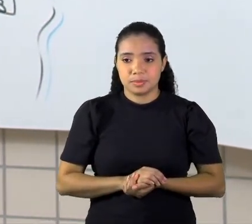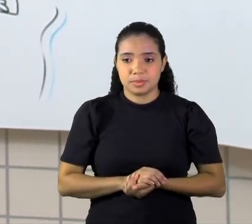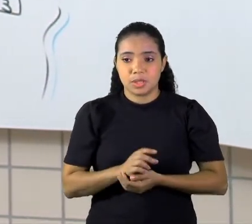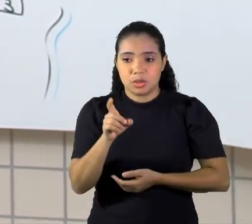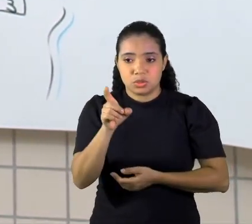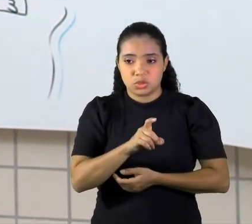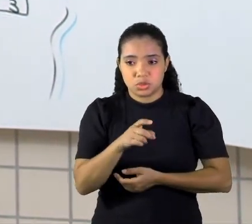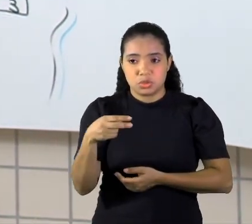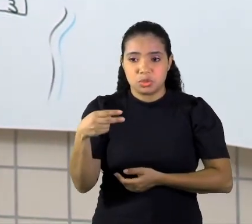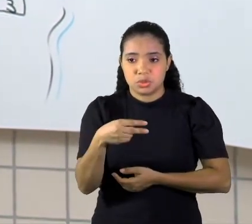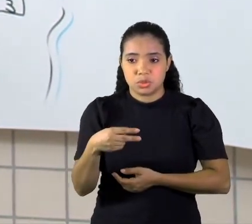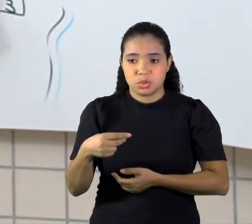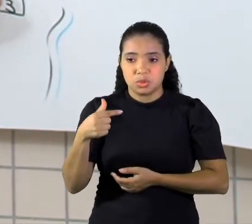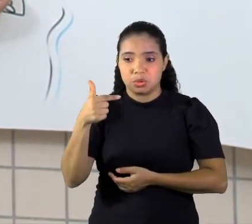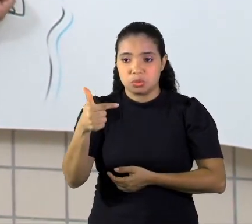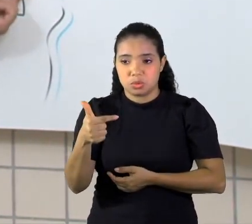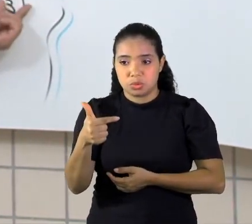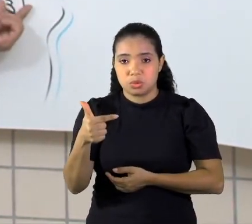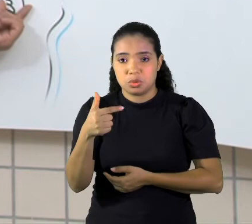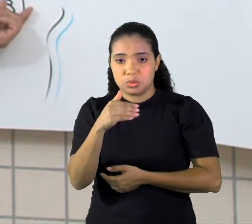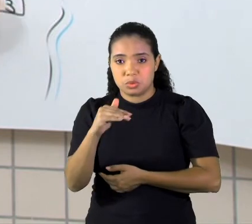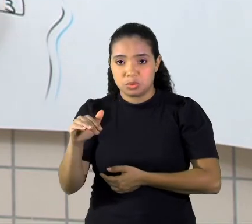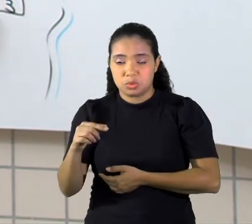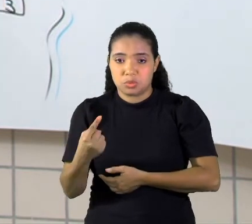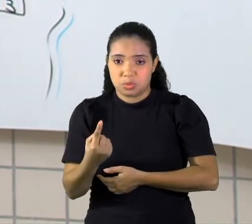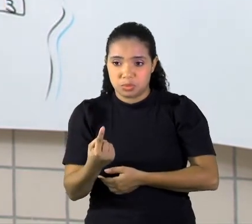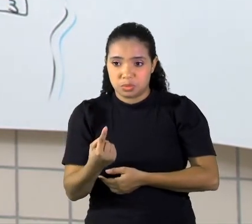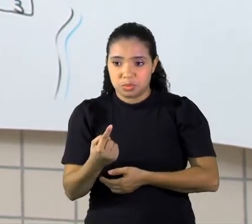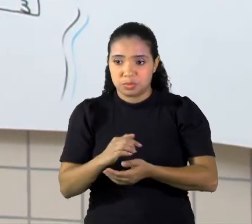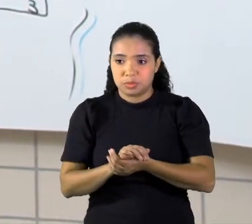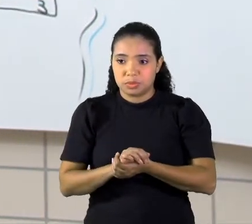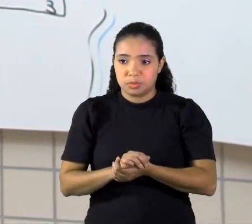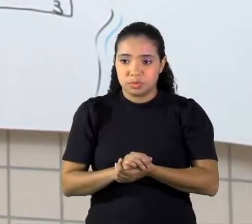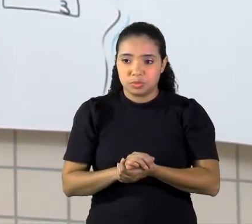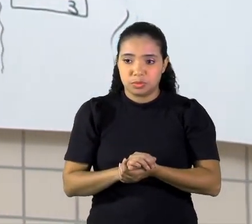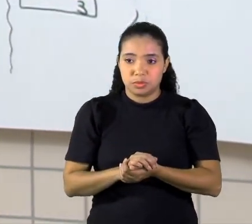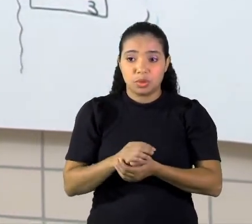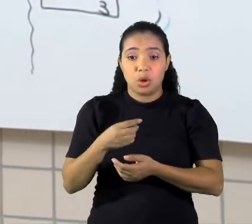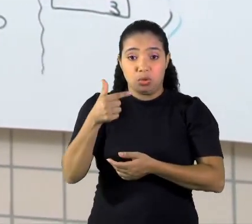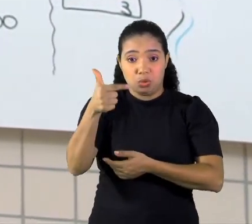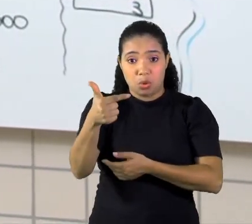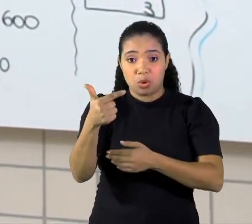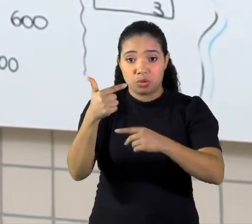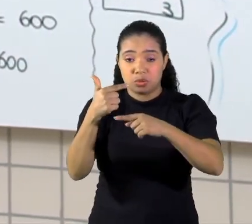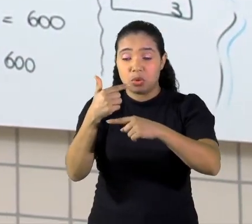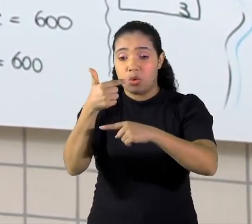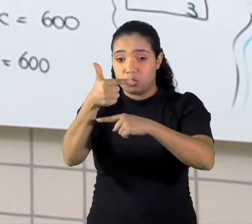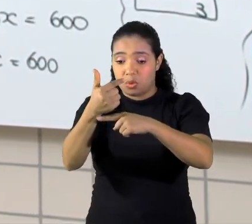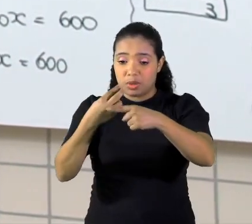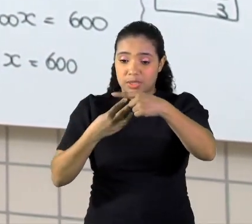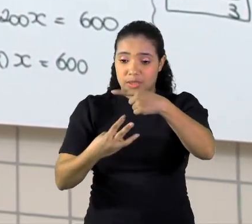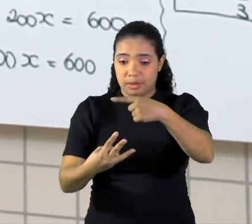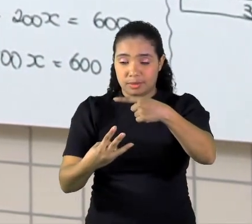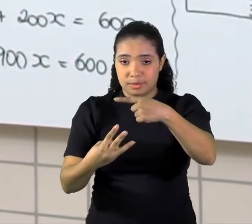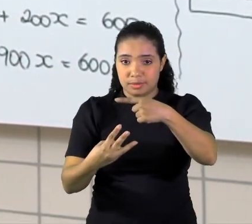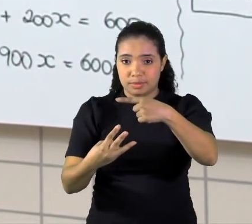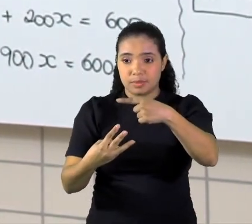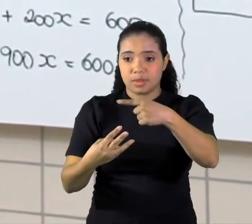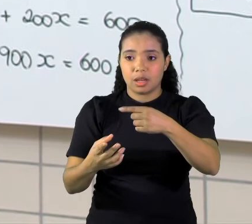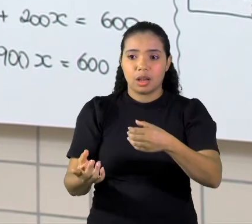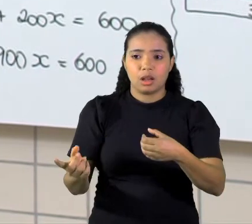o valor da letra que eu estava buscando são 2/3. Eu volto no meu problema e vou